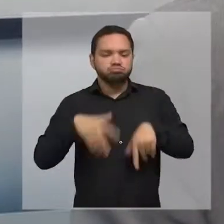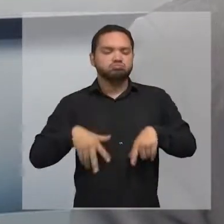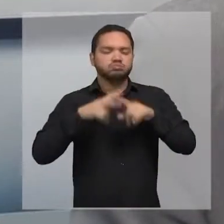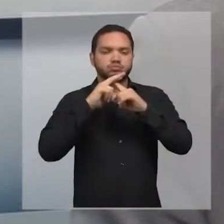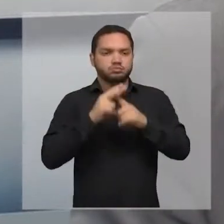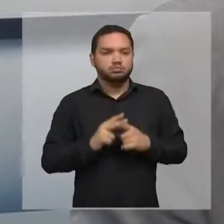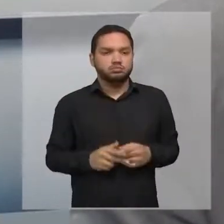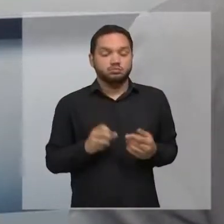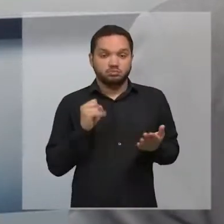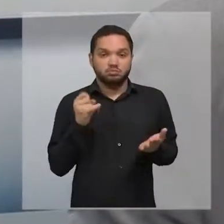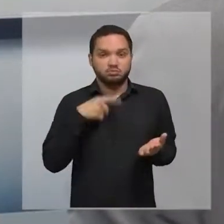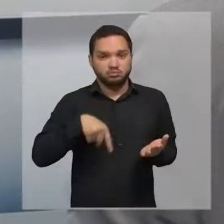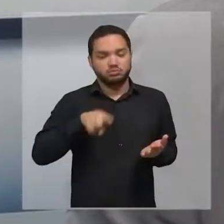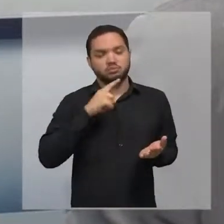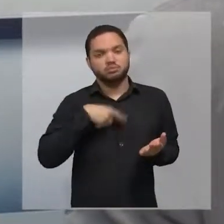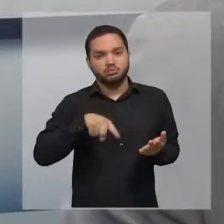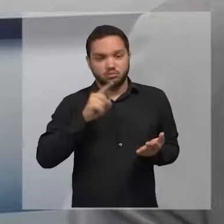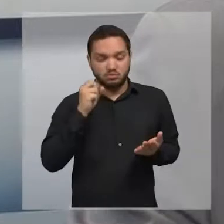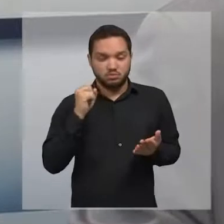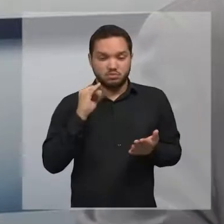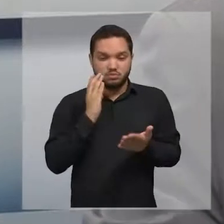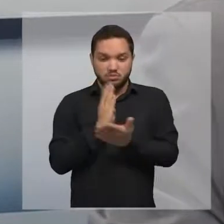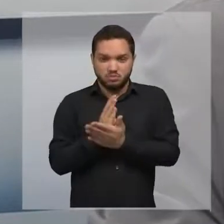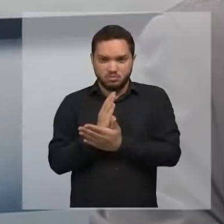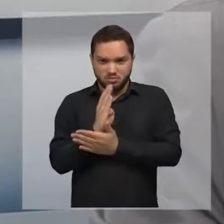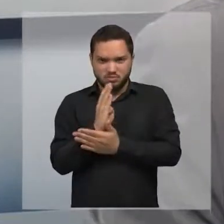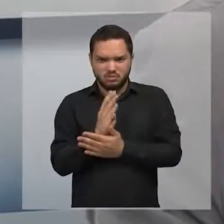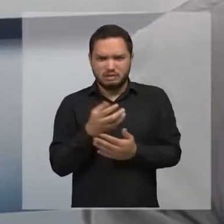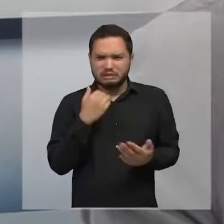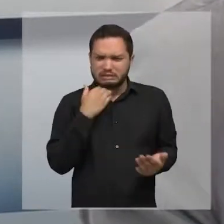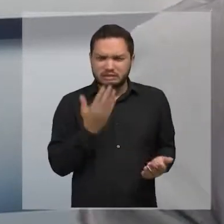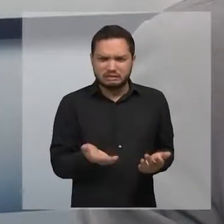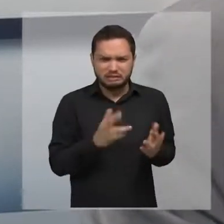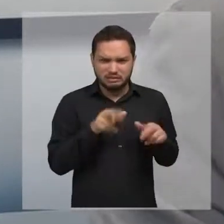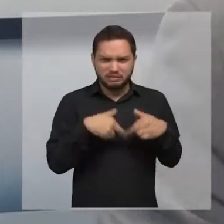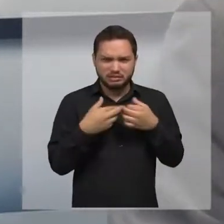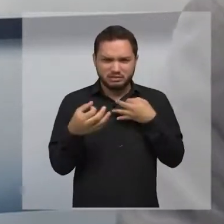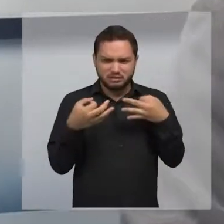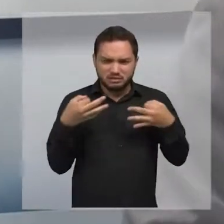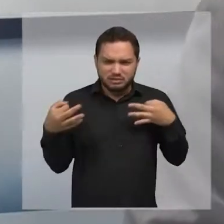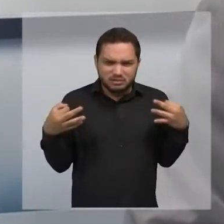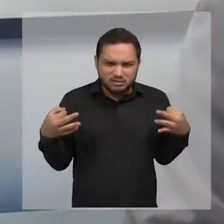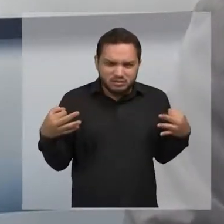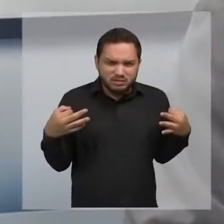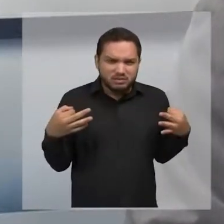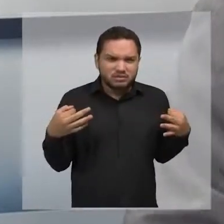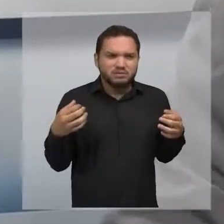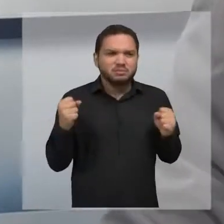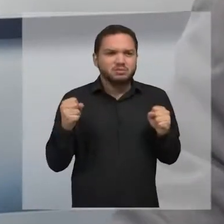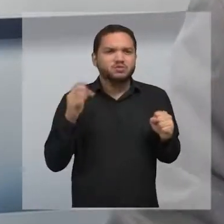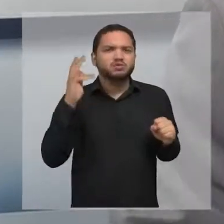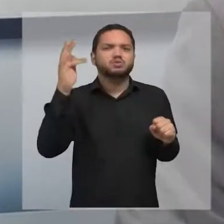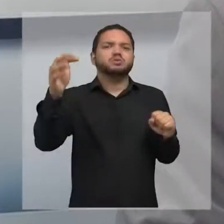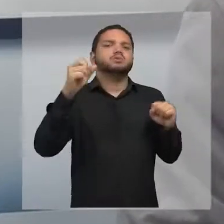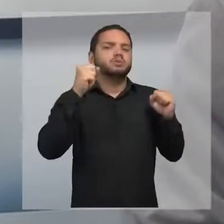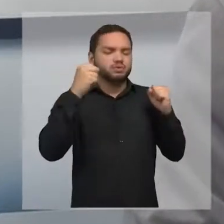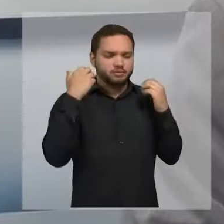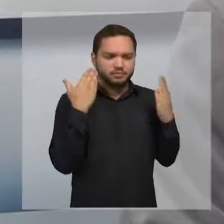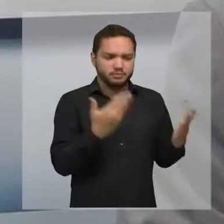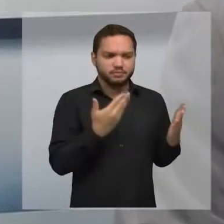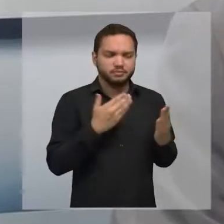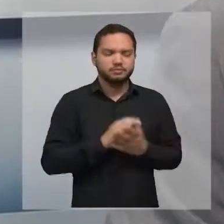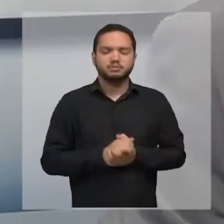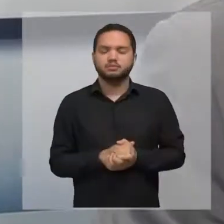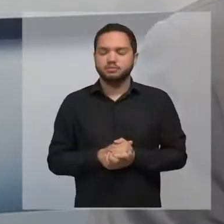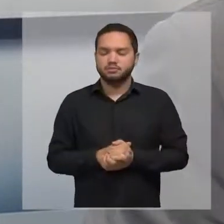Cidade. Se nós passássemos esse projeto de lei complementar sem o devido debate com a população, ele poderia vir a ser